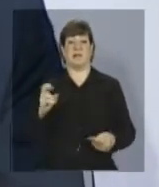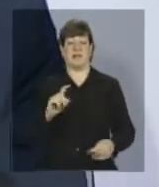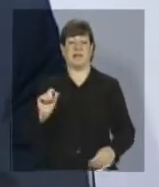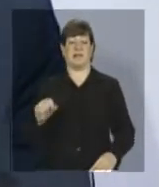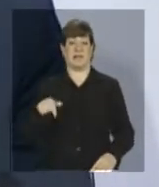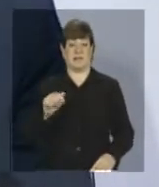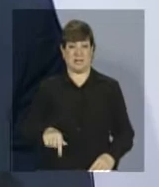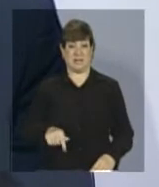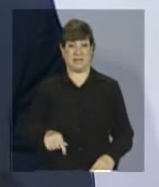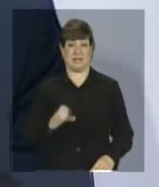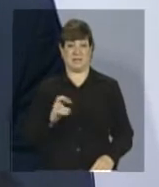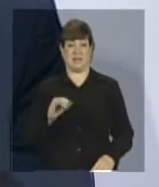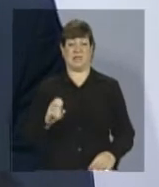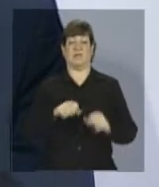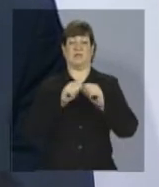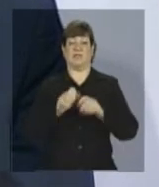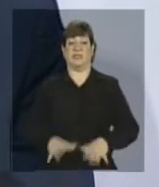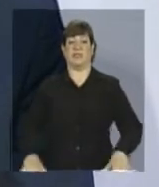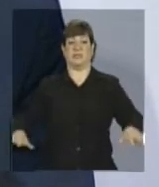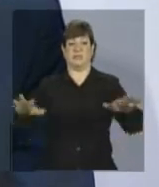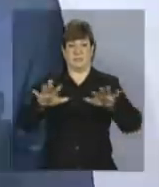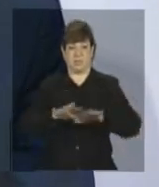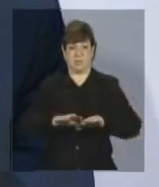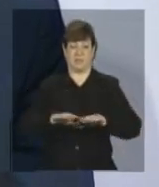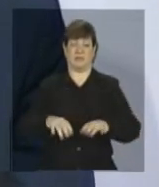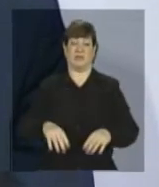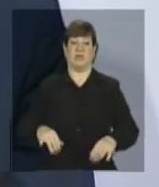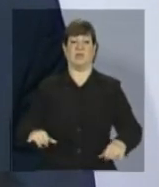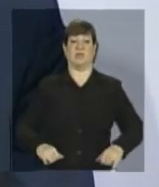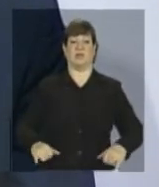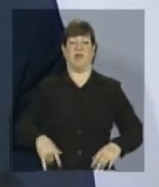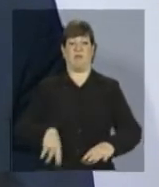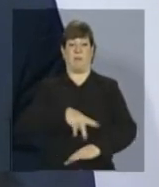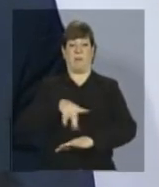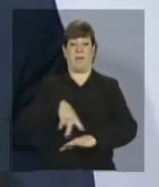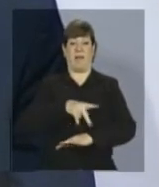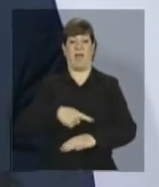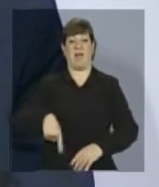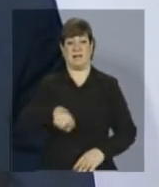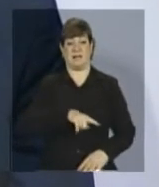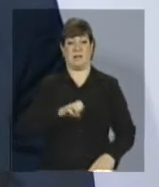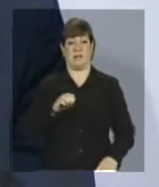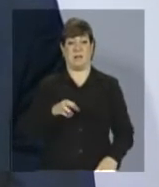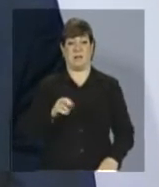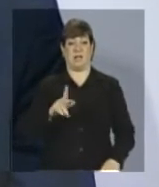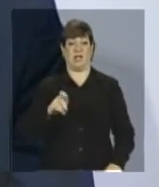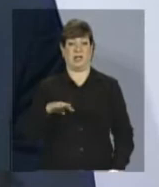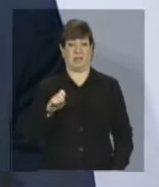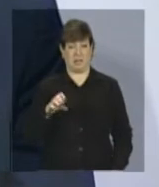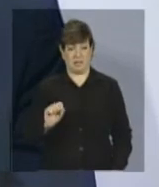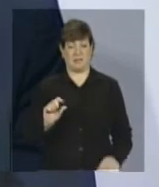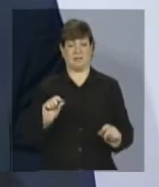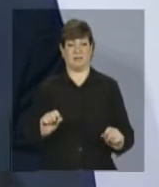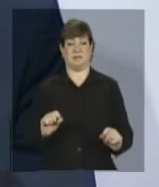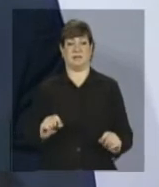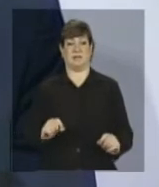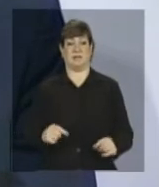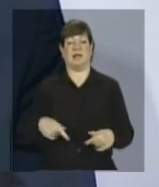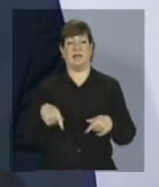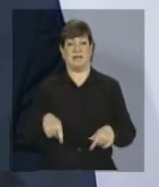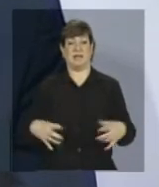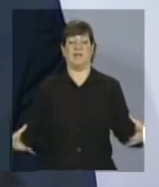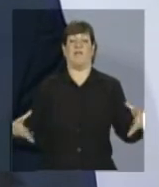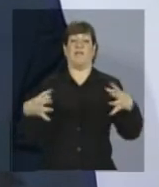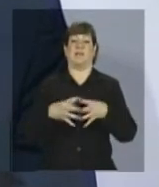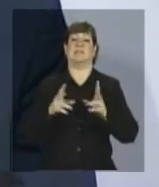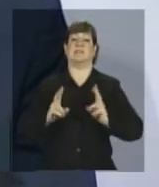repercussão deletéria é nos países que não são os países centrais, repercutindo na qualidade de vida